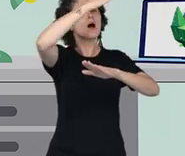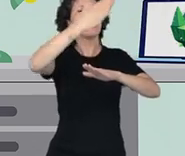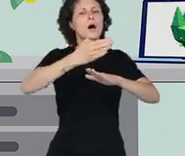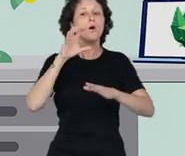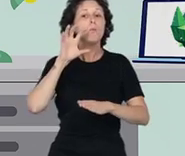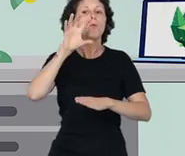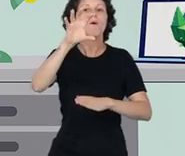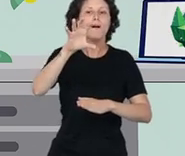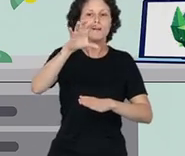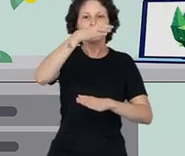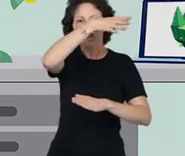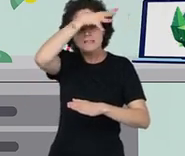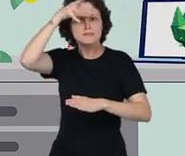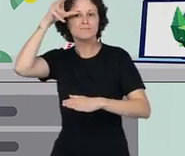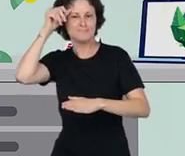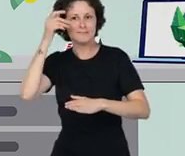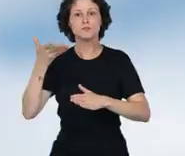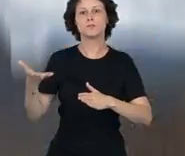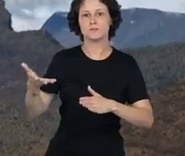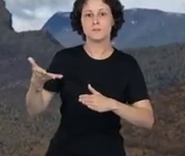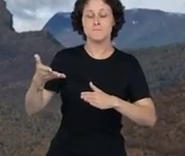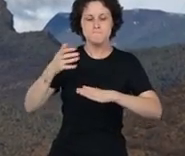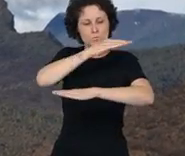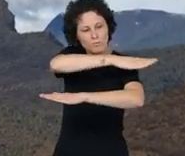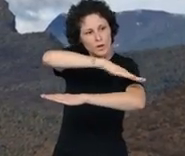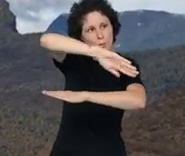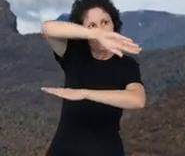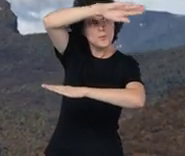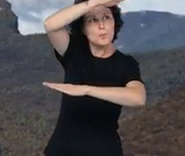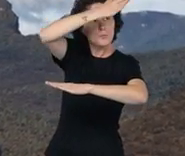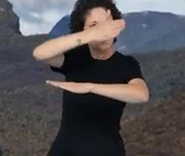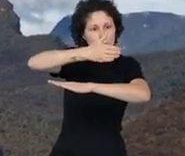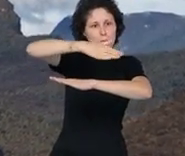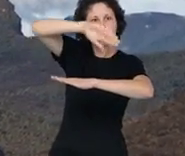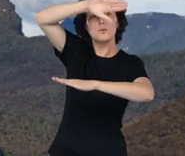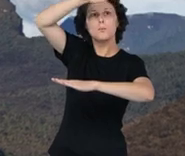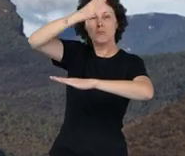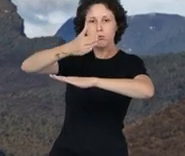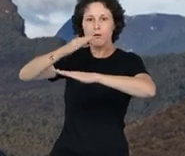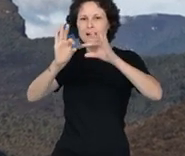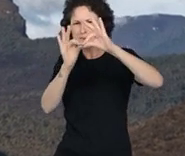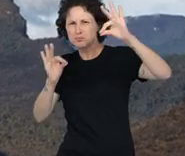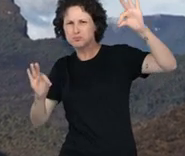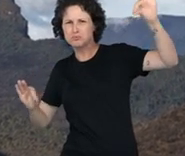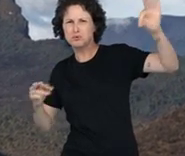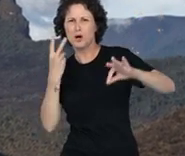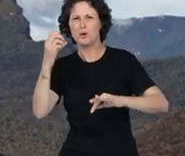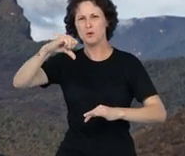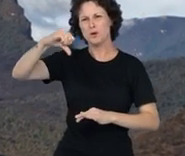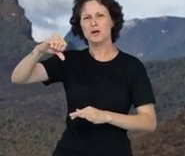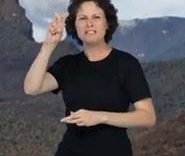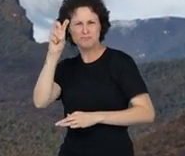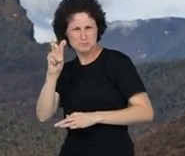do desgaste das rochas que formam o relevo. O Pico da Neblina está a 2.995 metros acima do nível